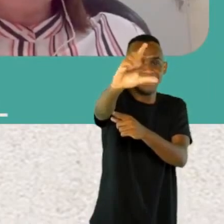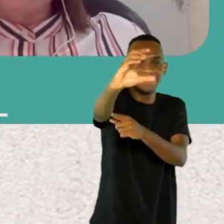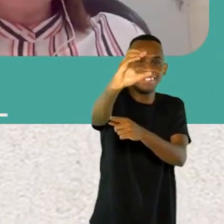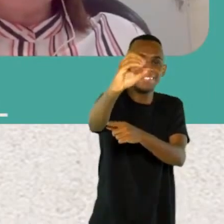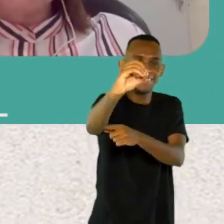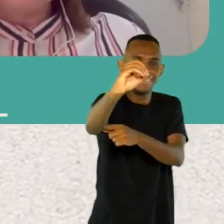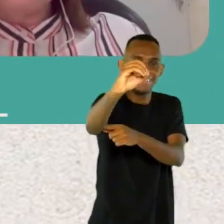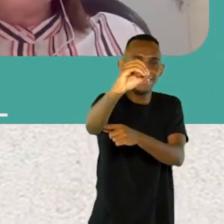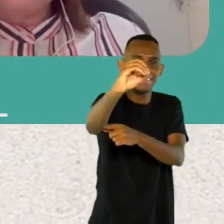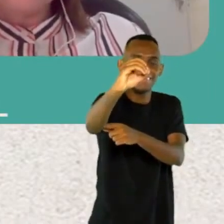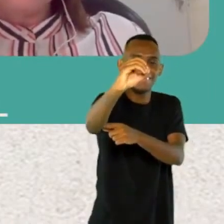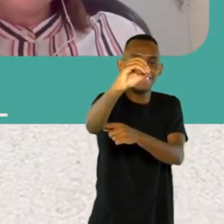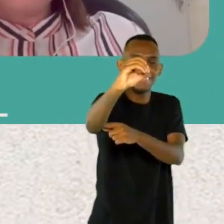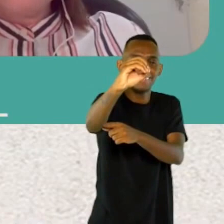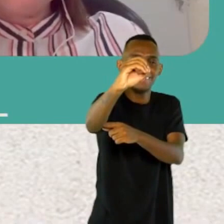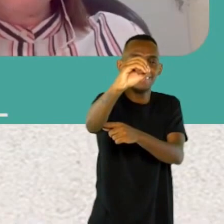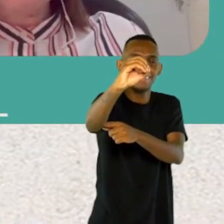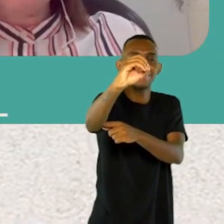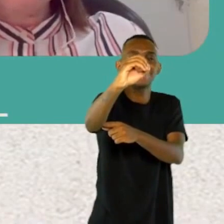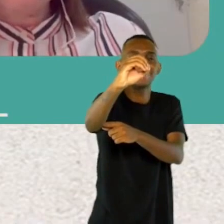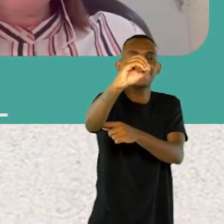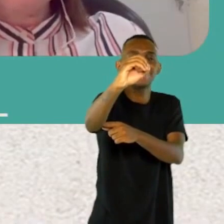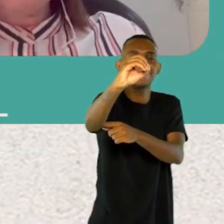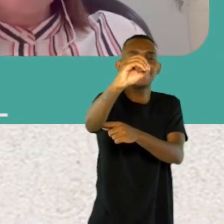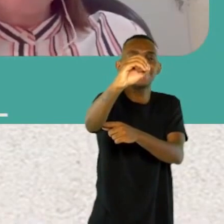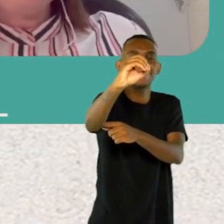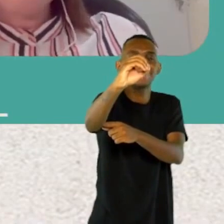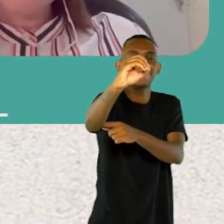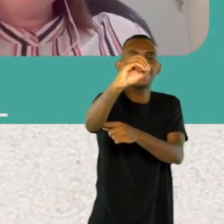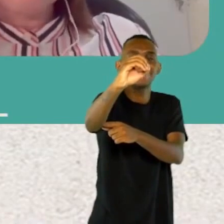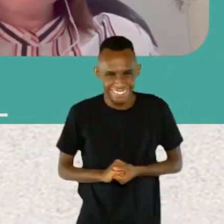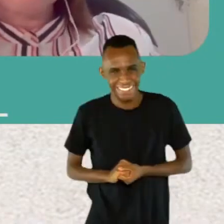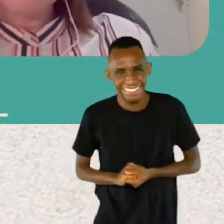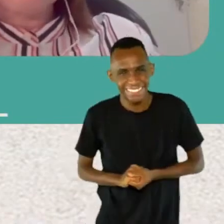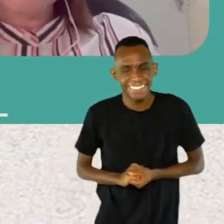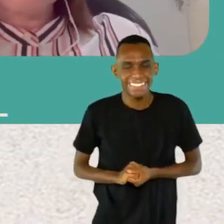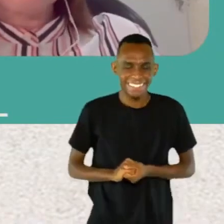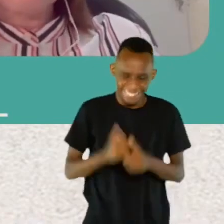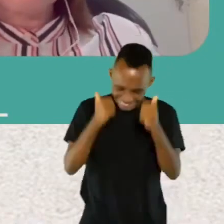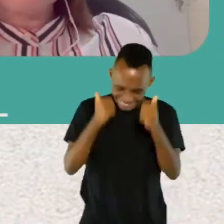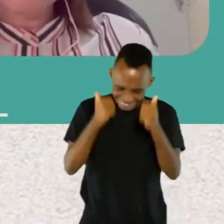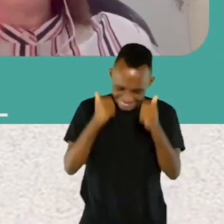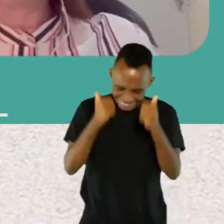Bom, esse é bom, hein? Esse é bom. Esse vale.